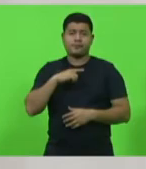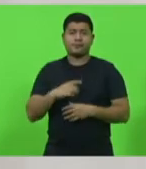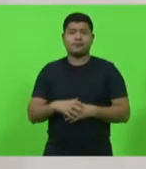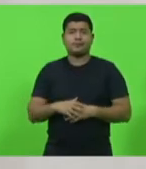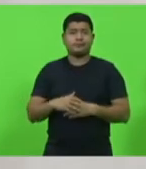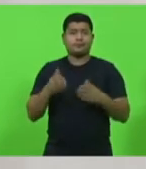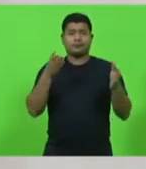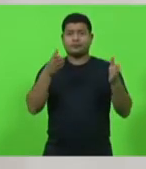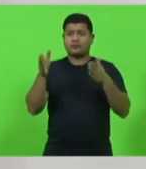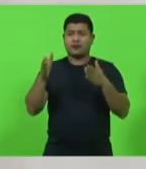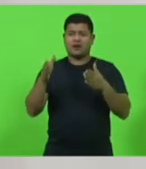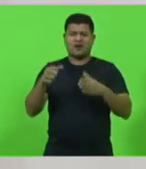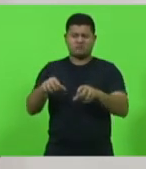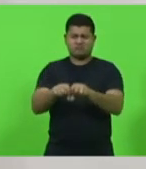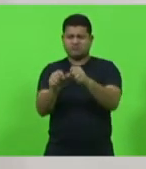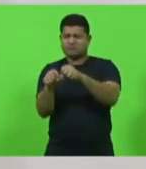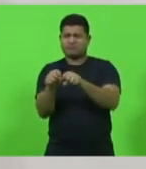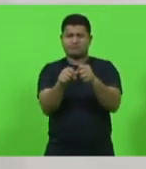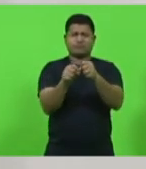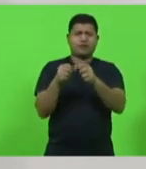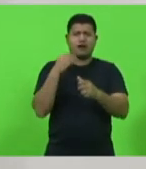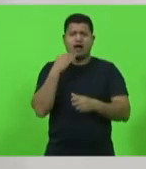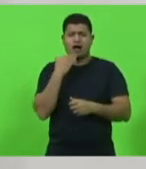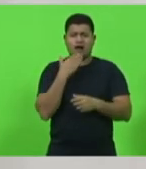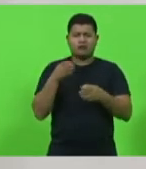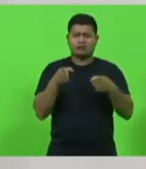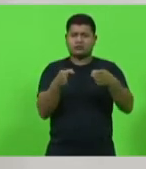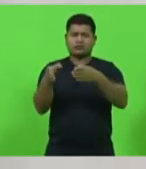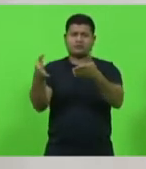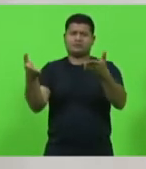passando por essas rodovias. Não é